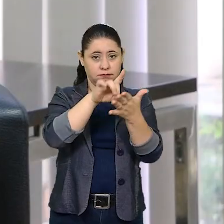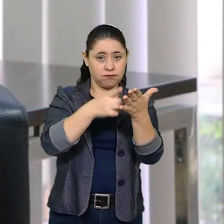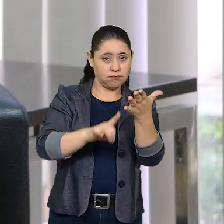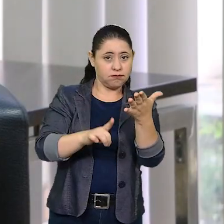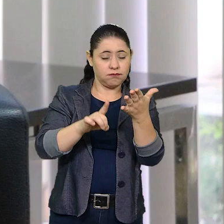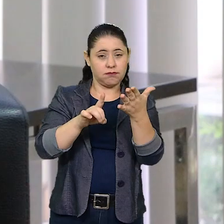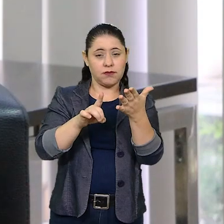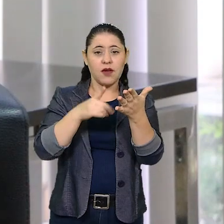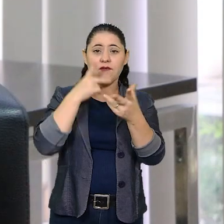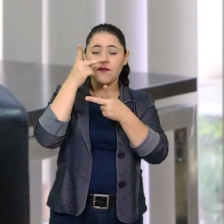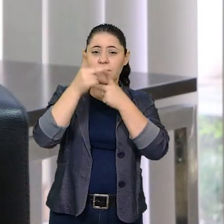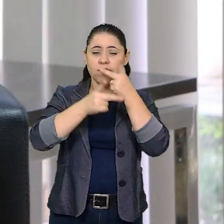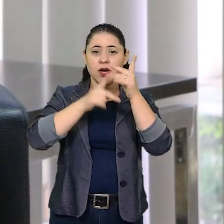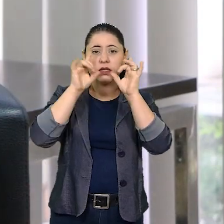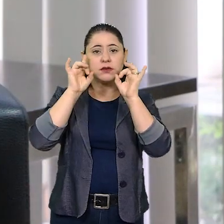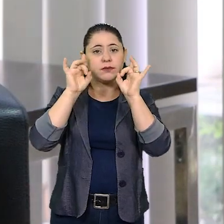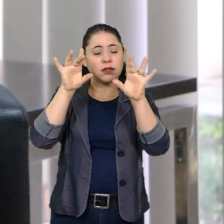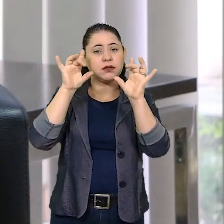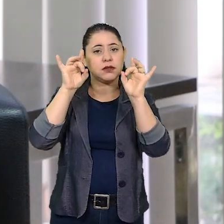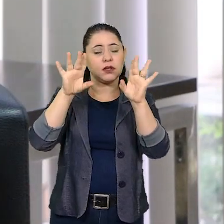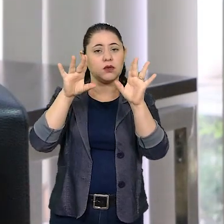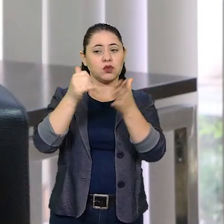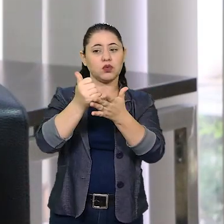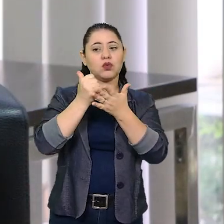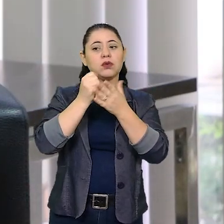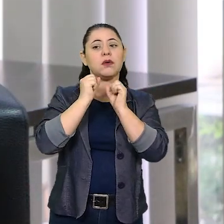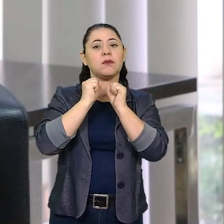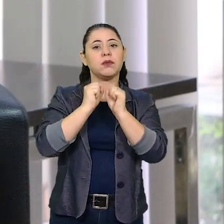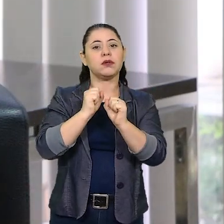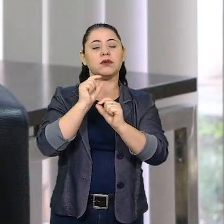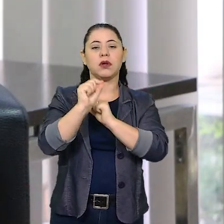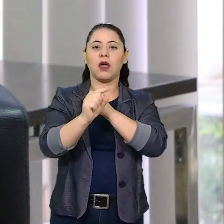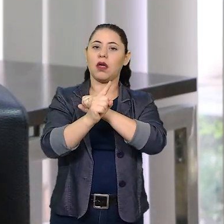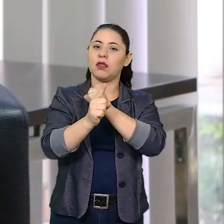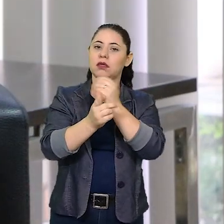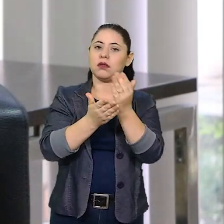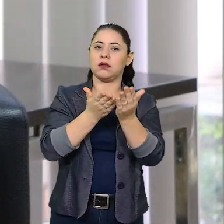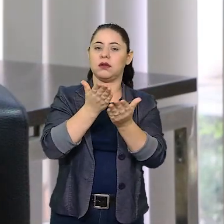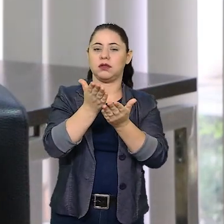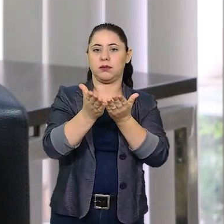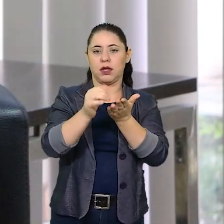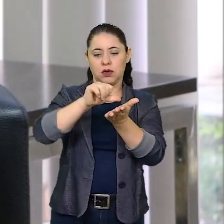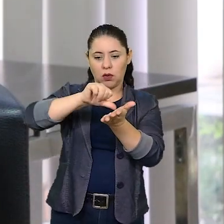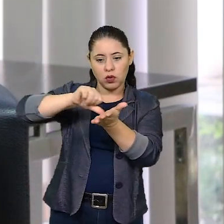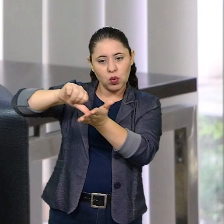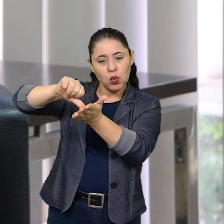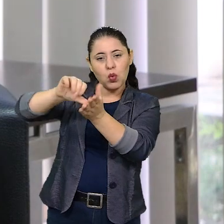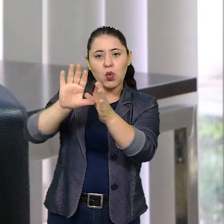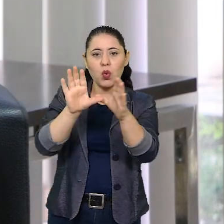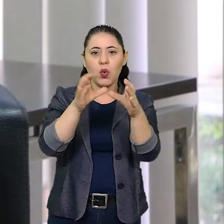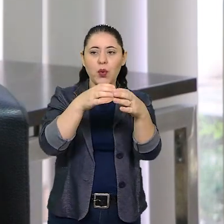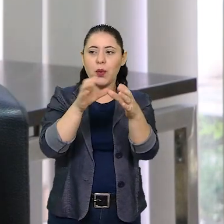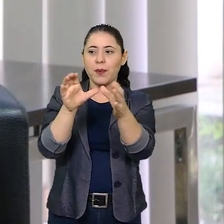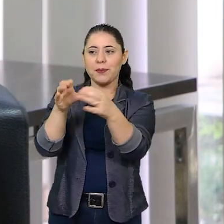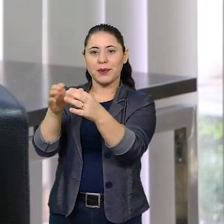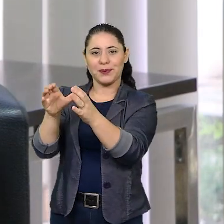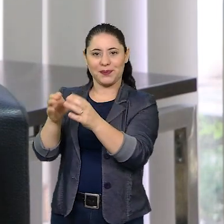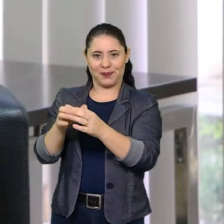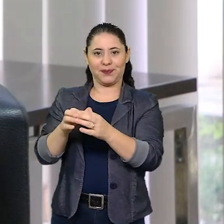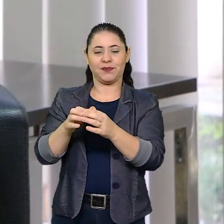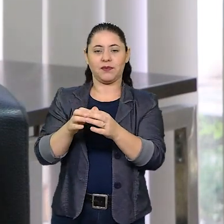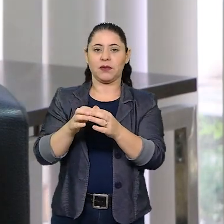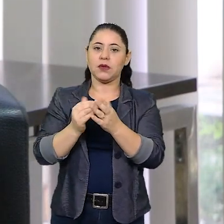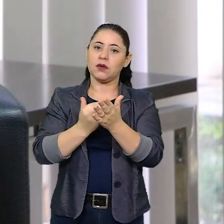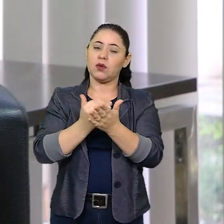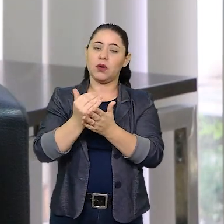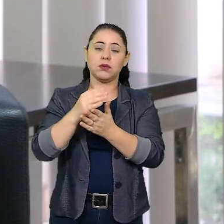depoimento especial, ela trouxe justamente essa possibilidade de atendimento em rede.